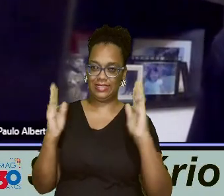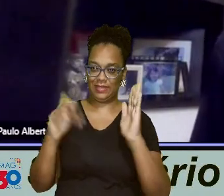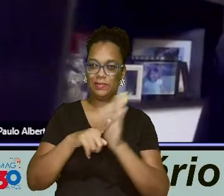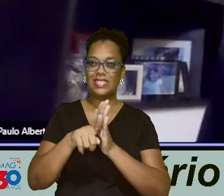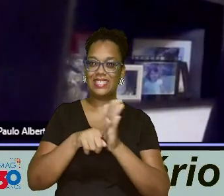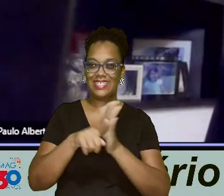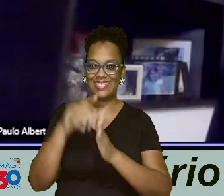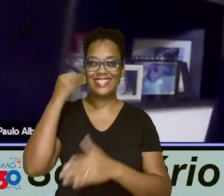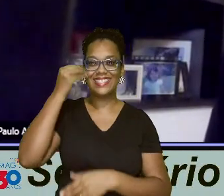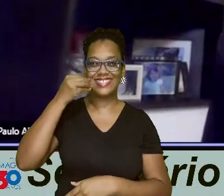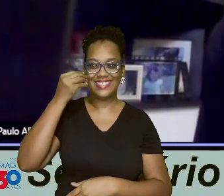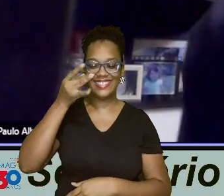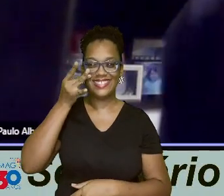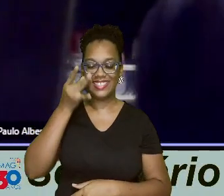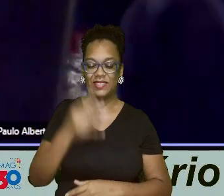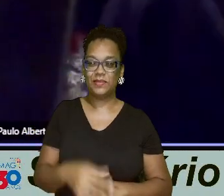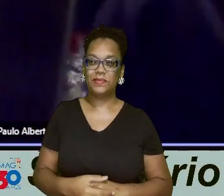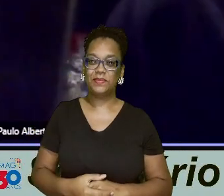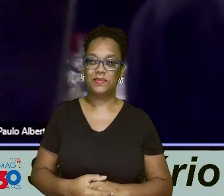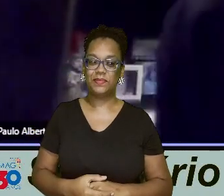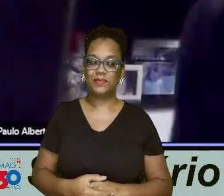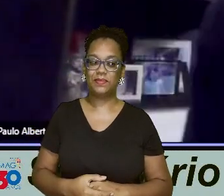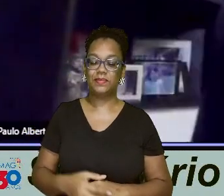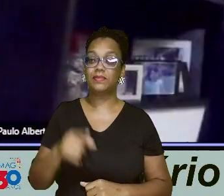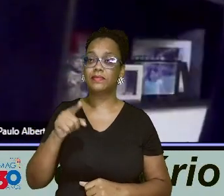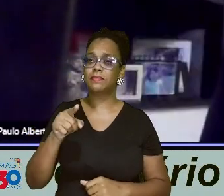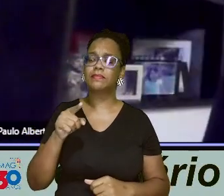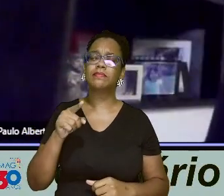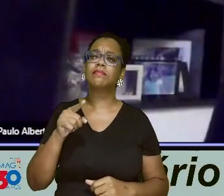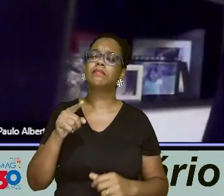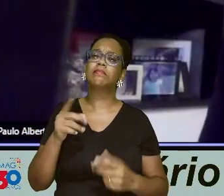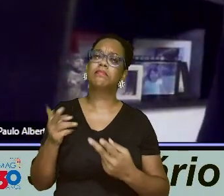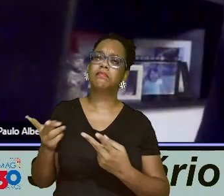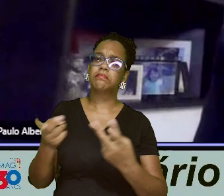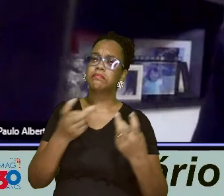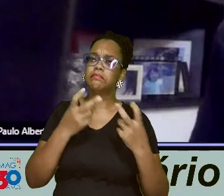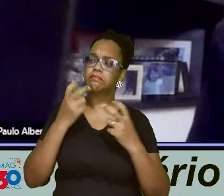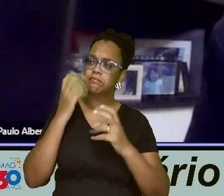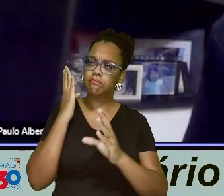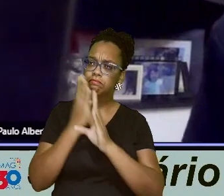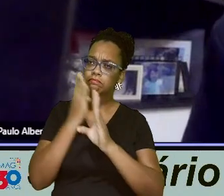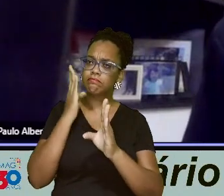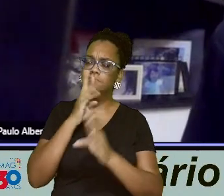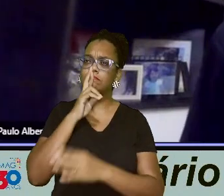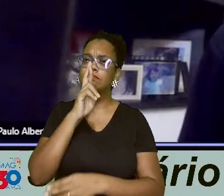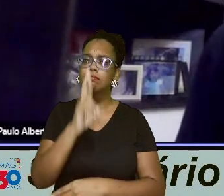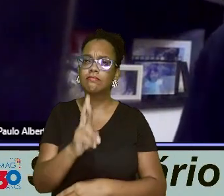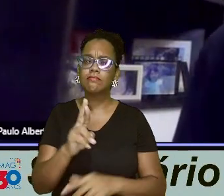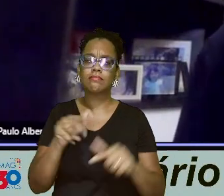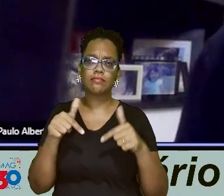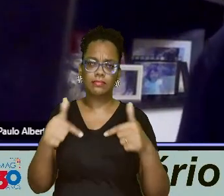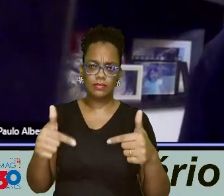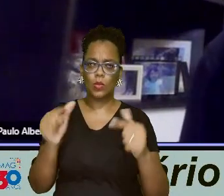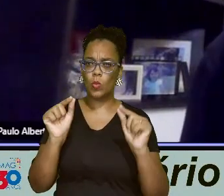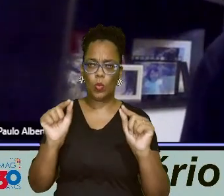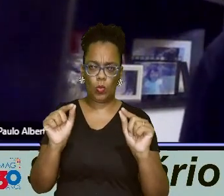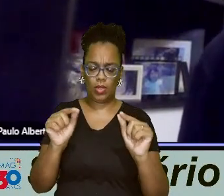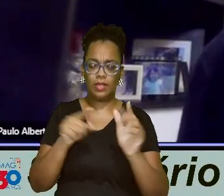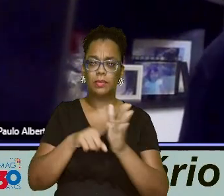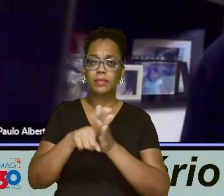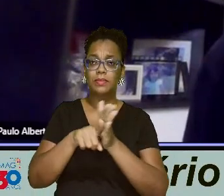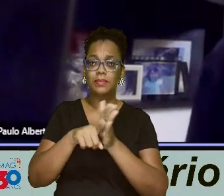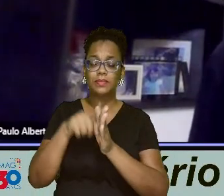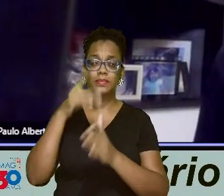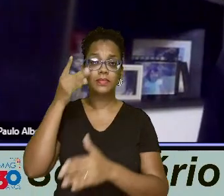né? Essa aplicação, o que observamos nessa pesquisa empírica? Em primeiro lugar, observamos que